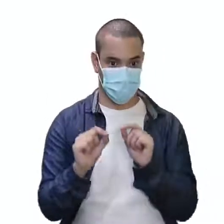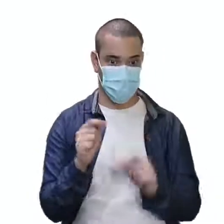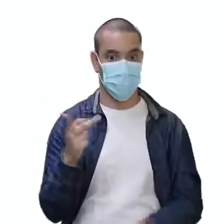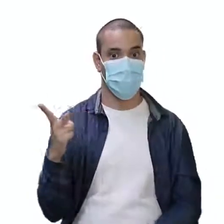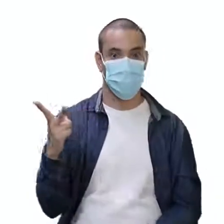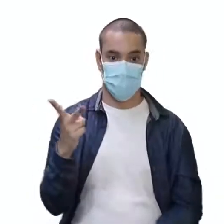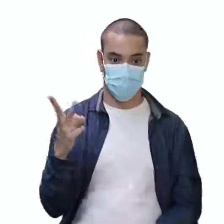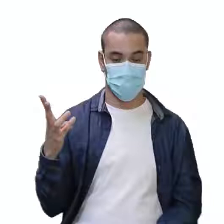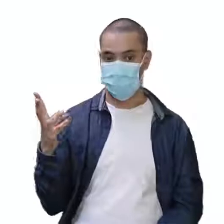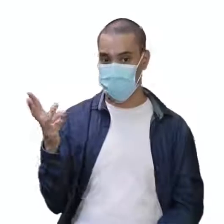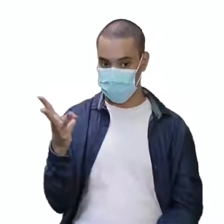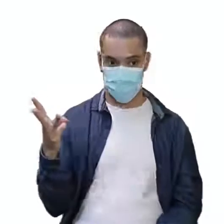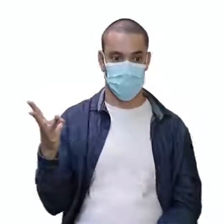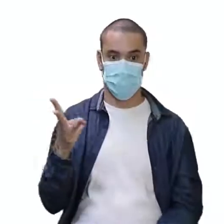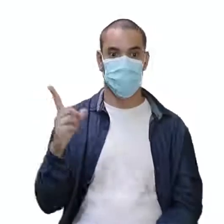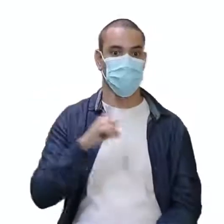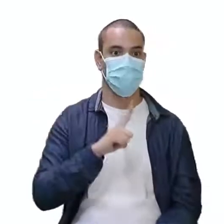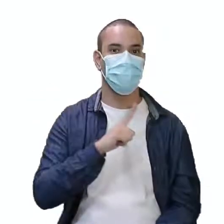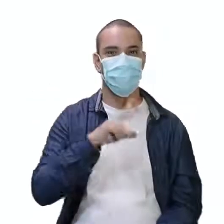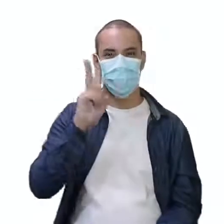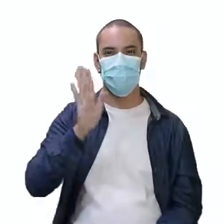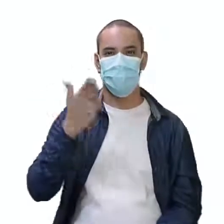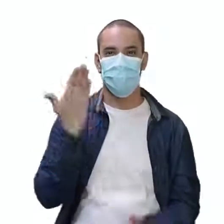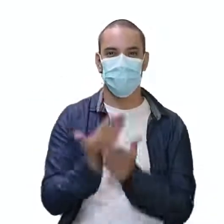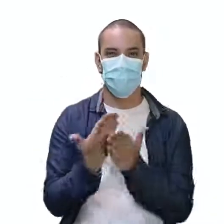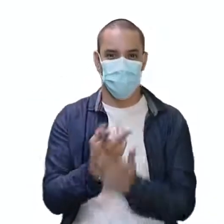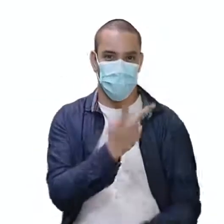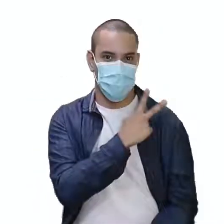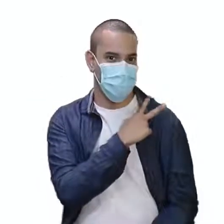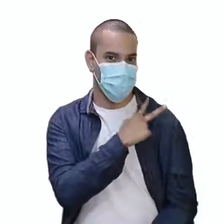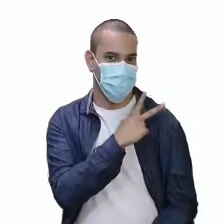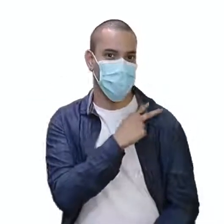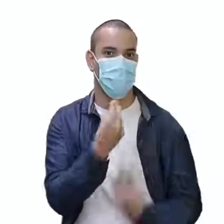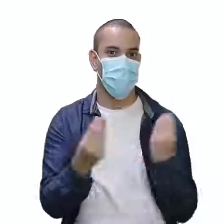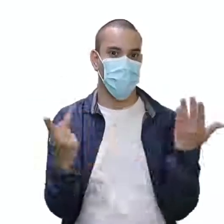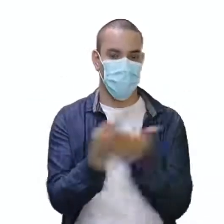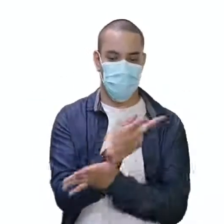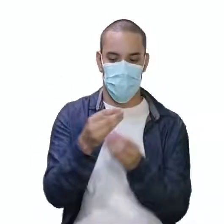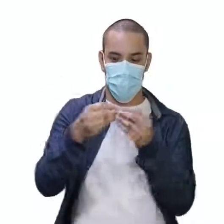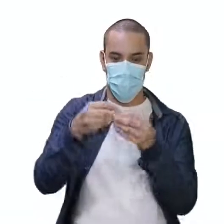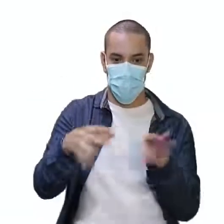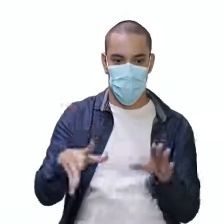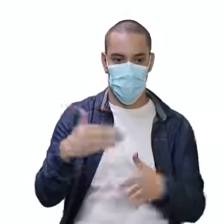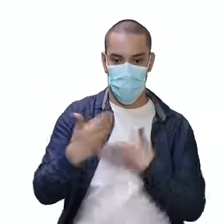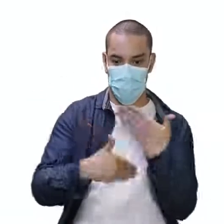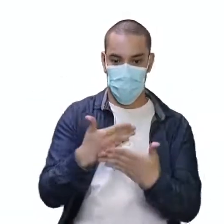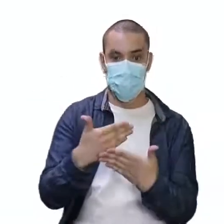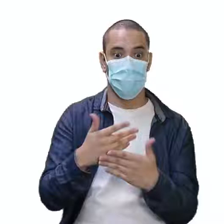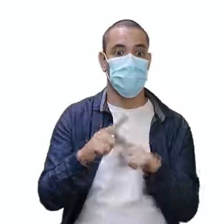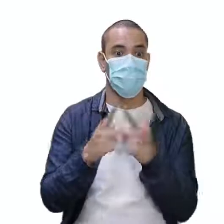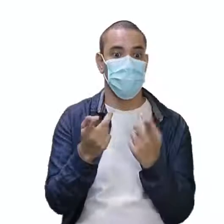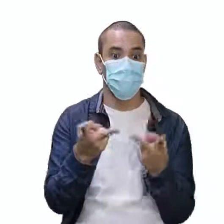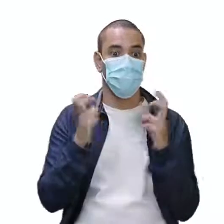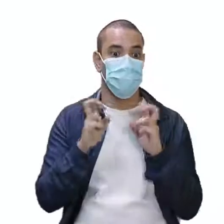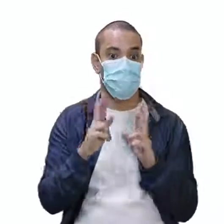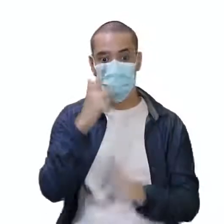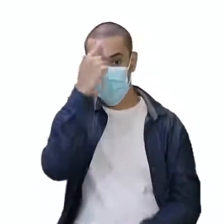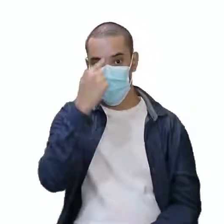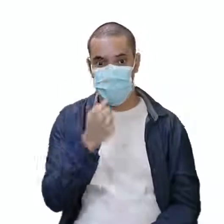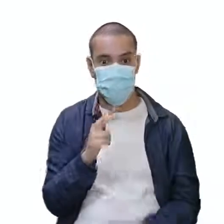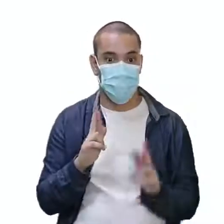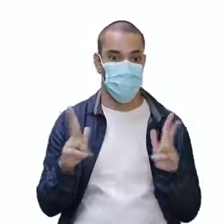eles são formados de ovos não fecundados. A gente estuda isso lá no 2º ano, tá bom? Então, você vê um padrão de diferença. Aqui